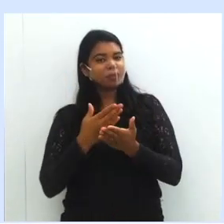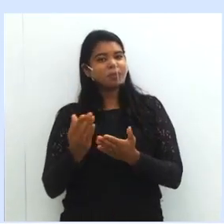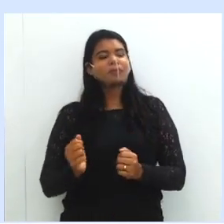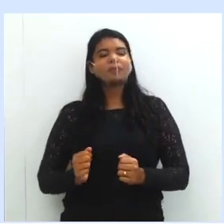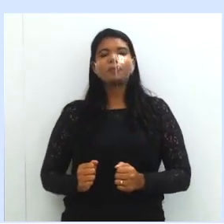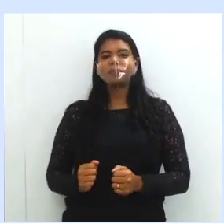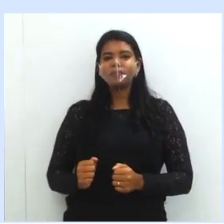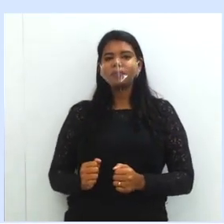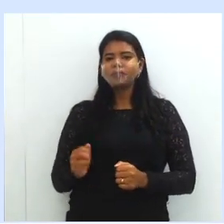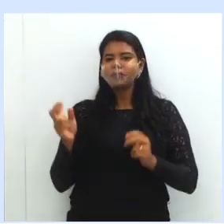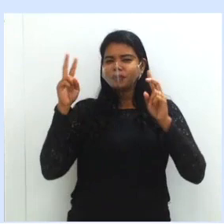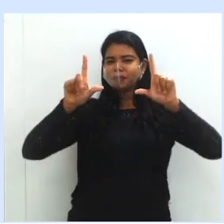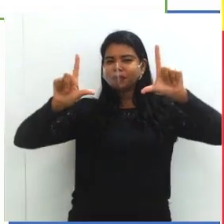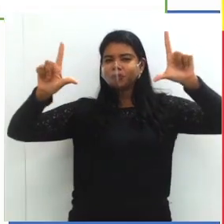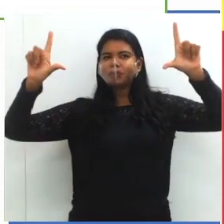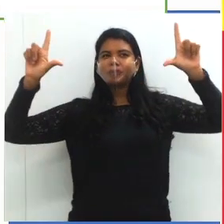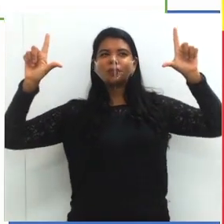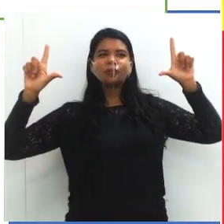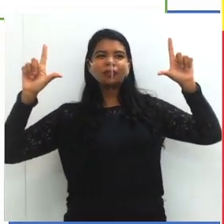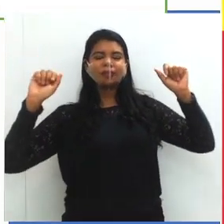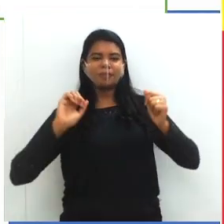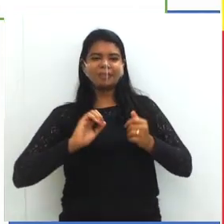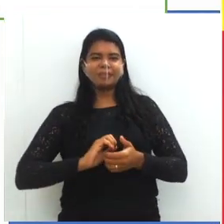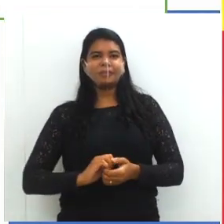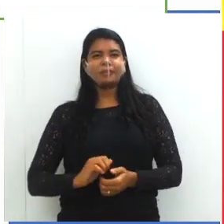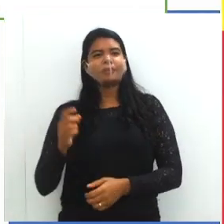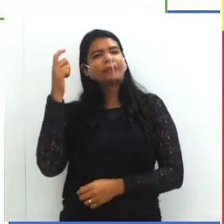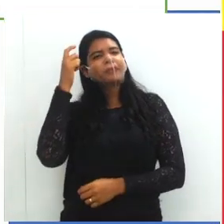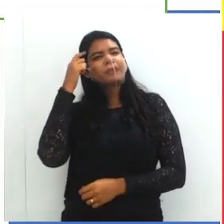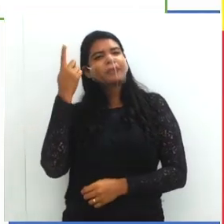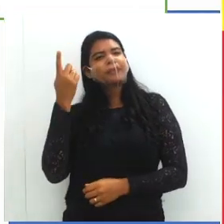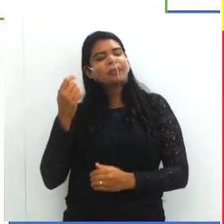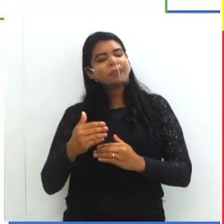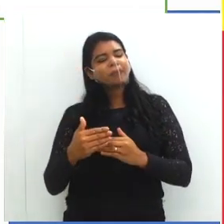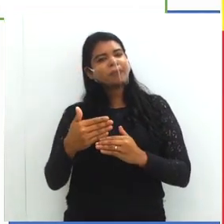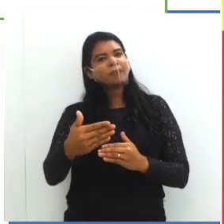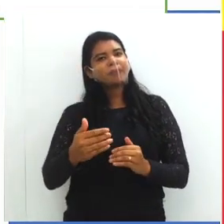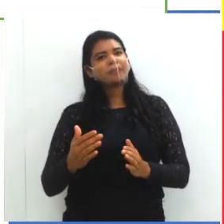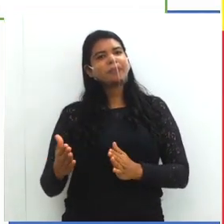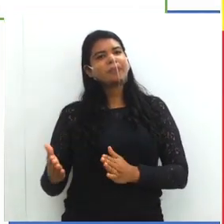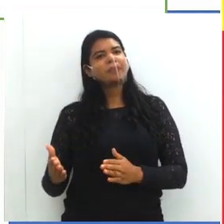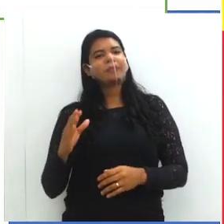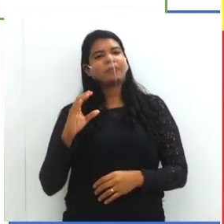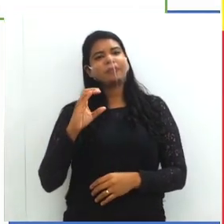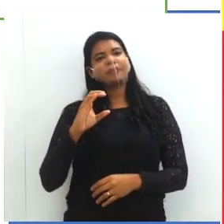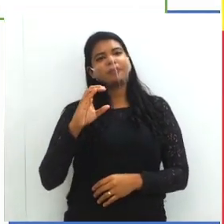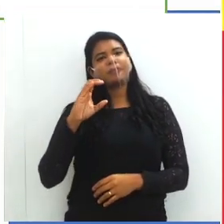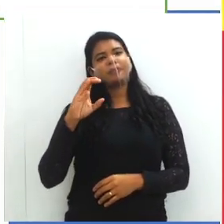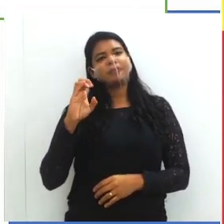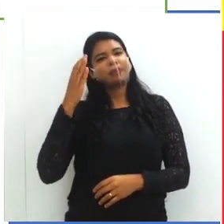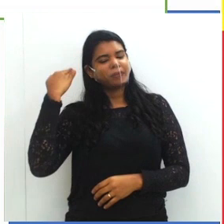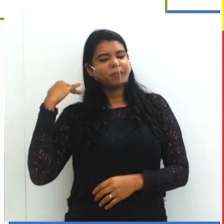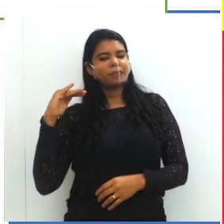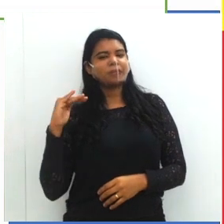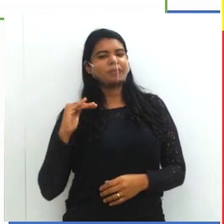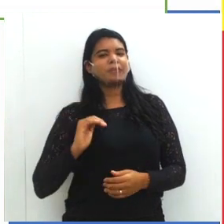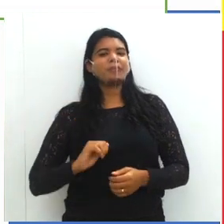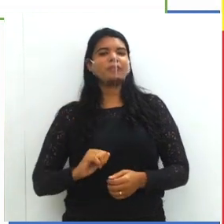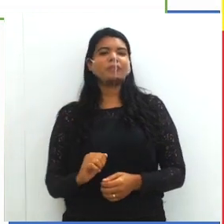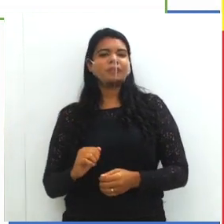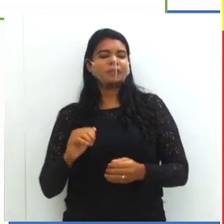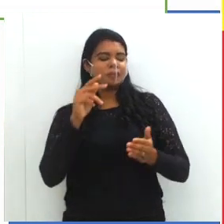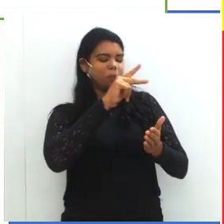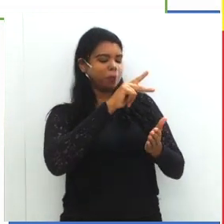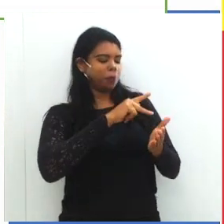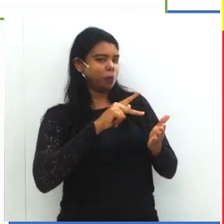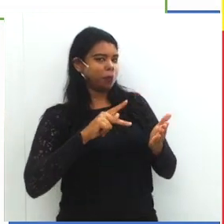vamos olhar aqui um pouco na tela. Vejam só esse pensamento. Acompanhem o pensamento de Cecília Meirelles, uma